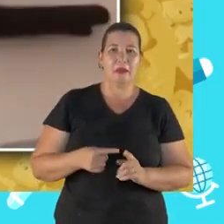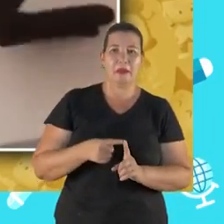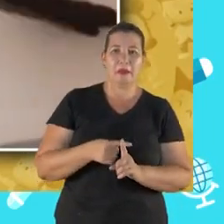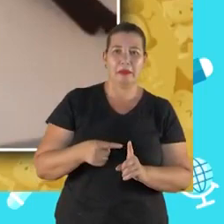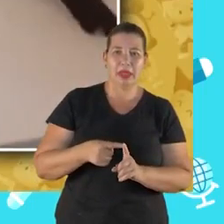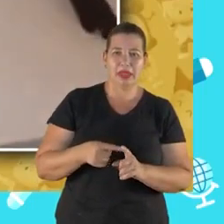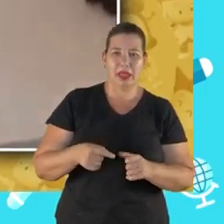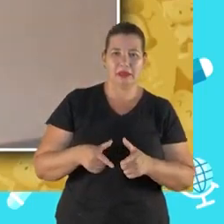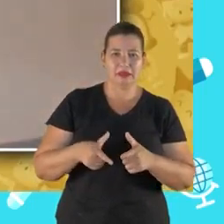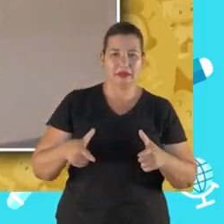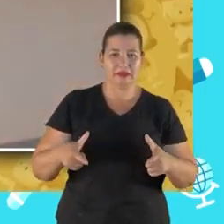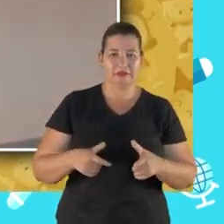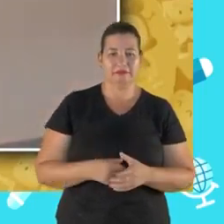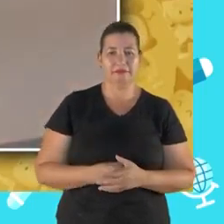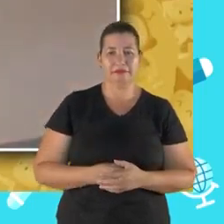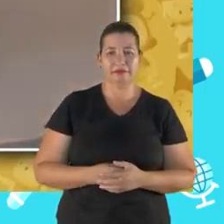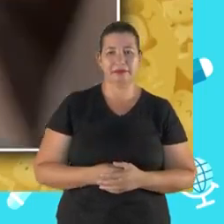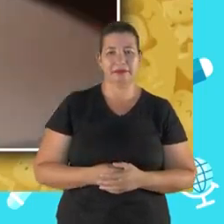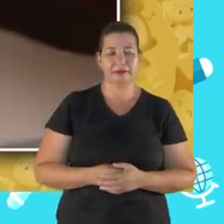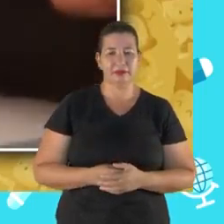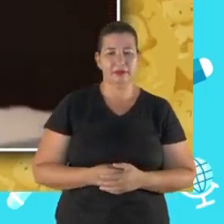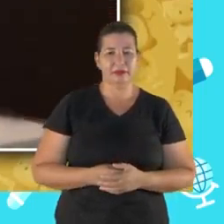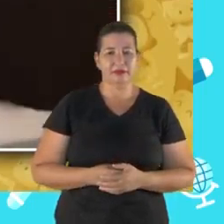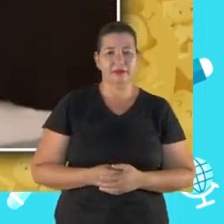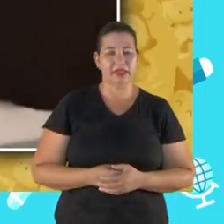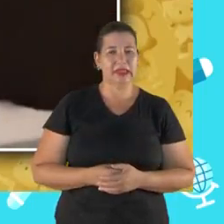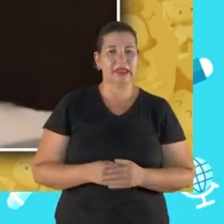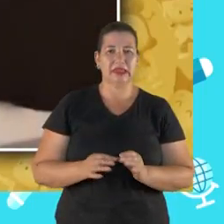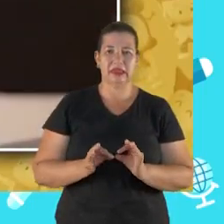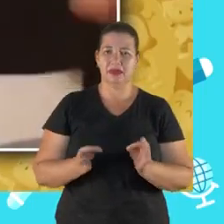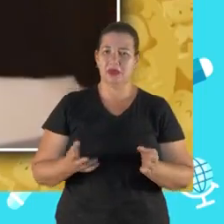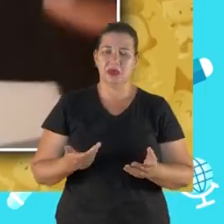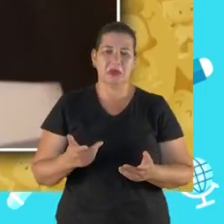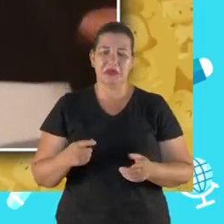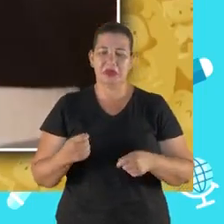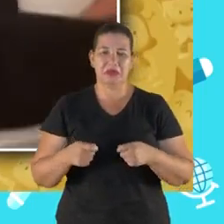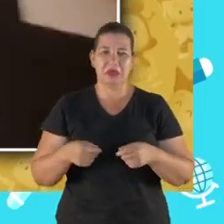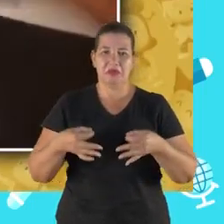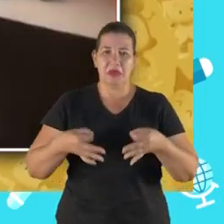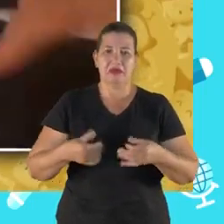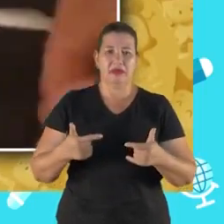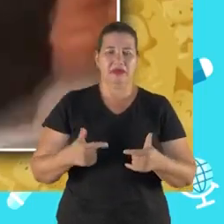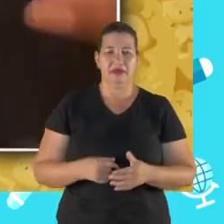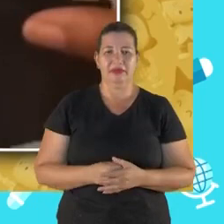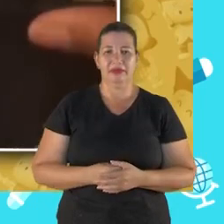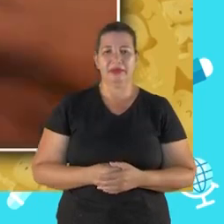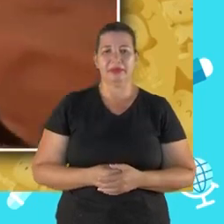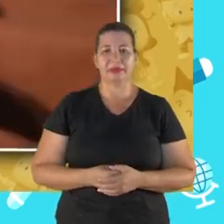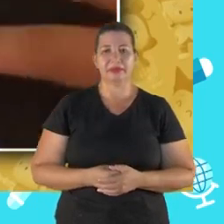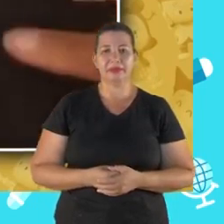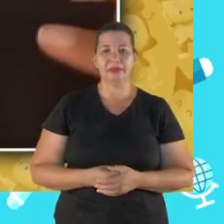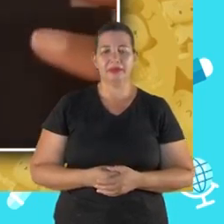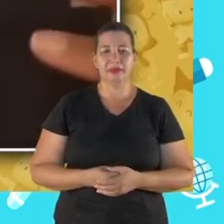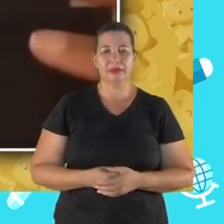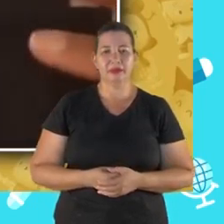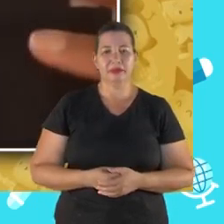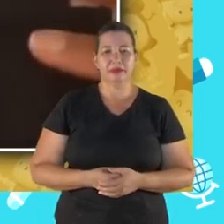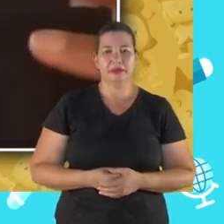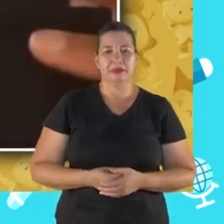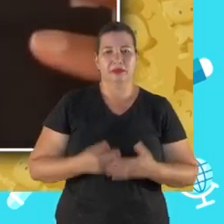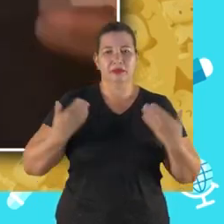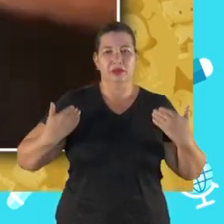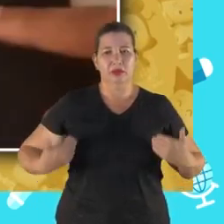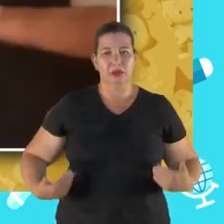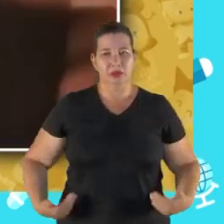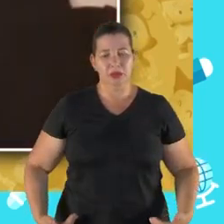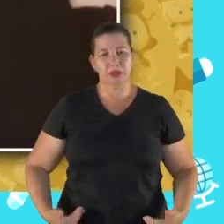a metade do tecido maior. Não tem um tamanho exato. Isso, esse maior é para